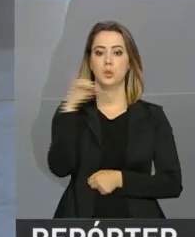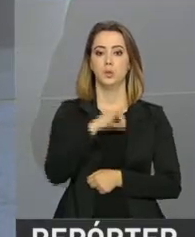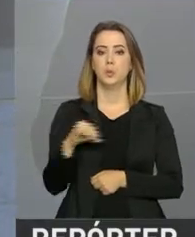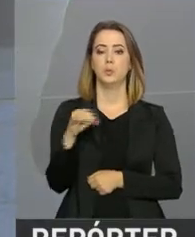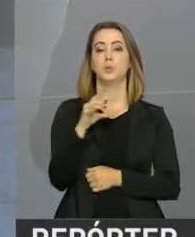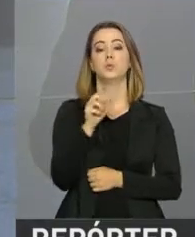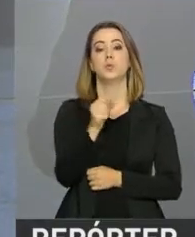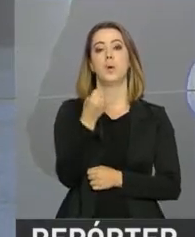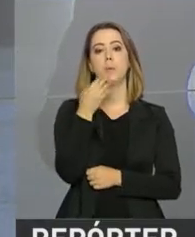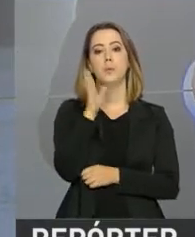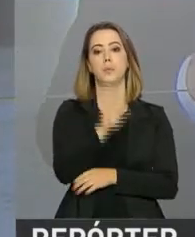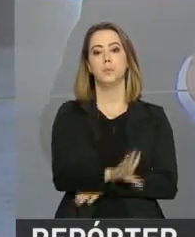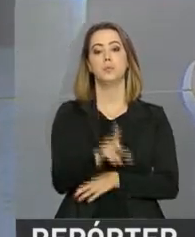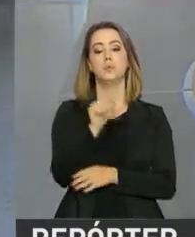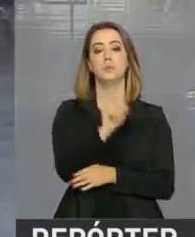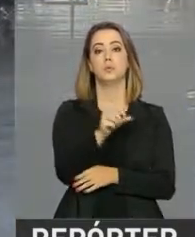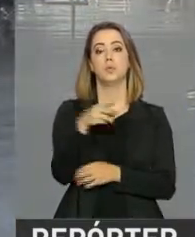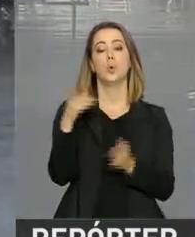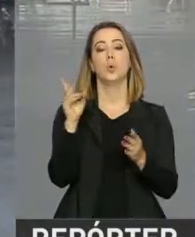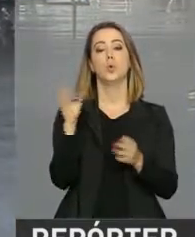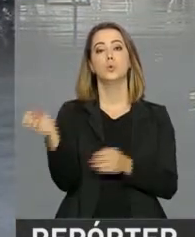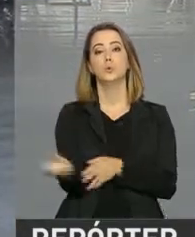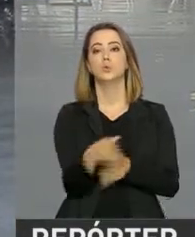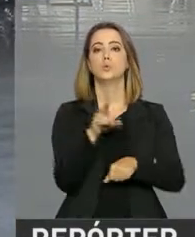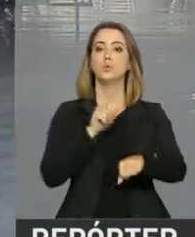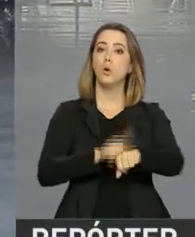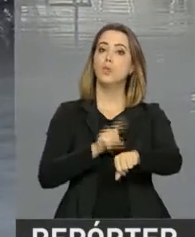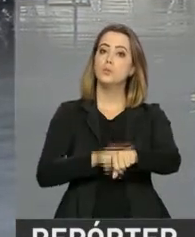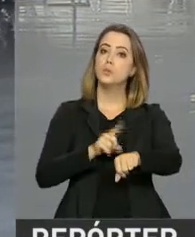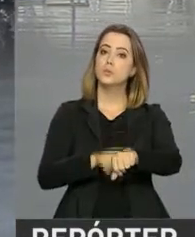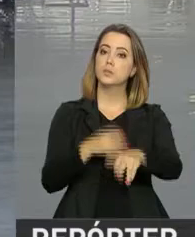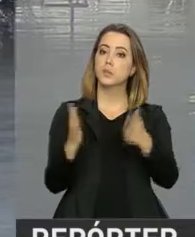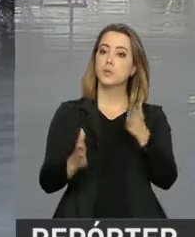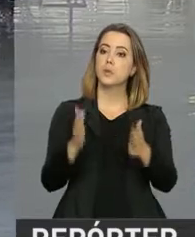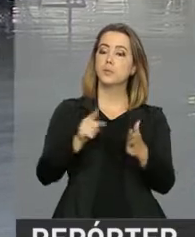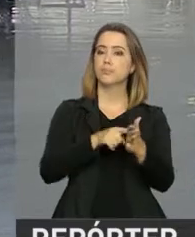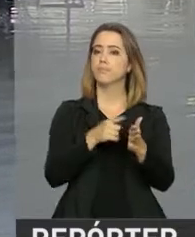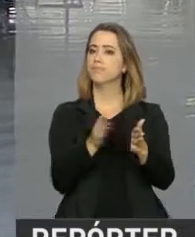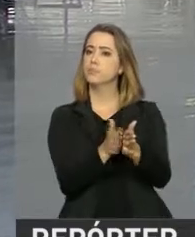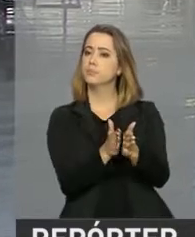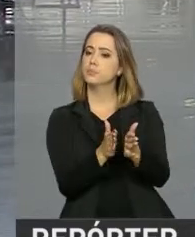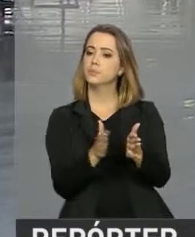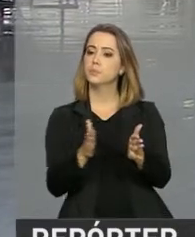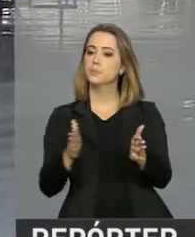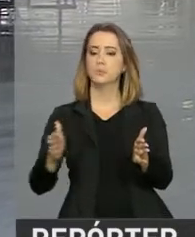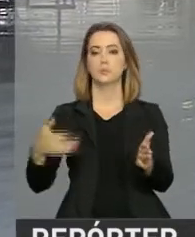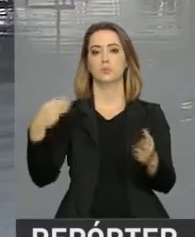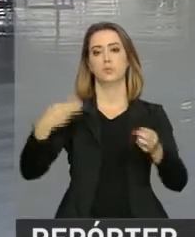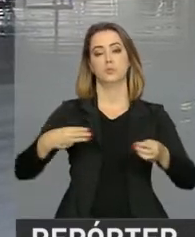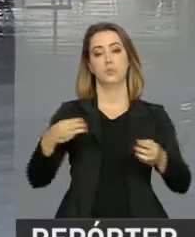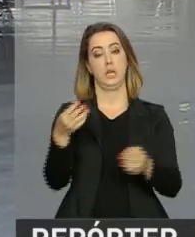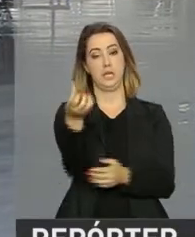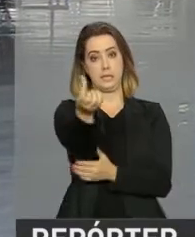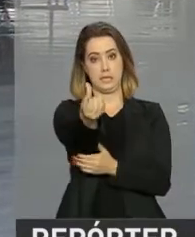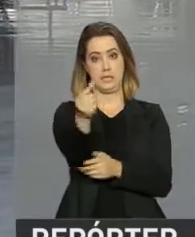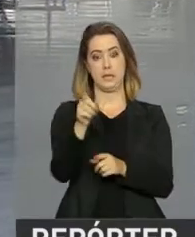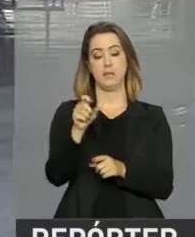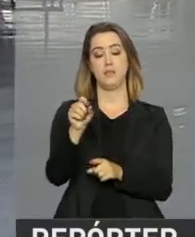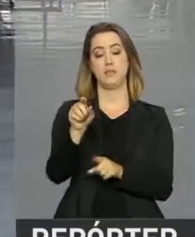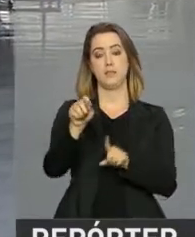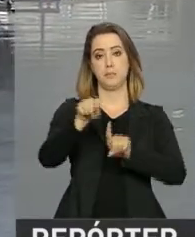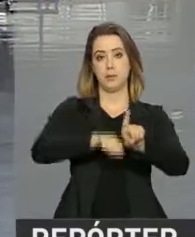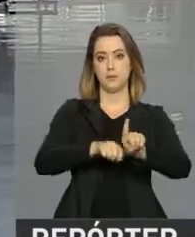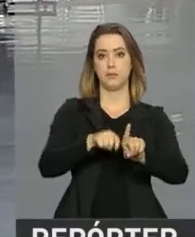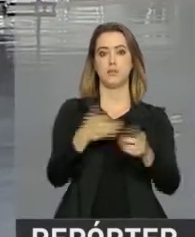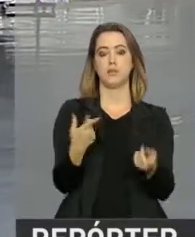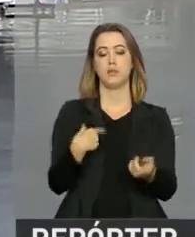lado é luiz boa tarde o novo prazo de permanência concedido pelo ministério da justiça e cidadania é de seis meses